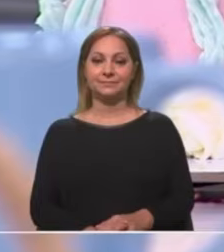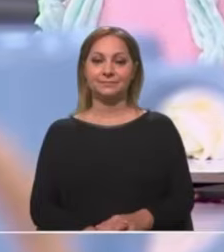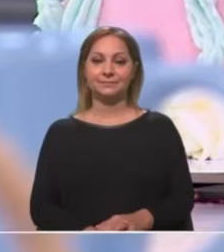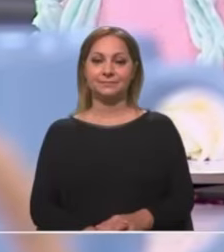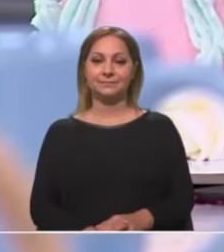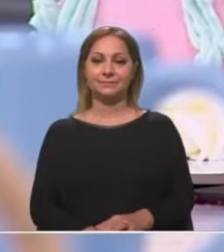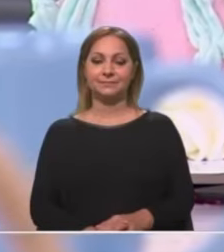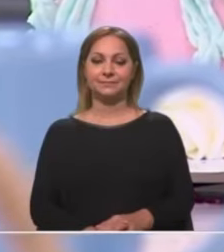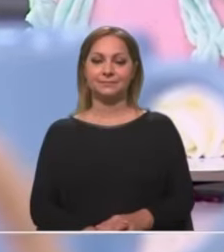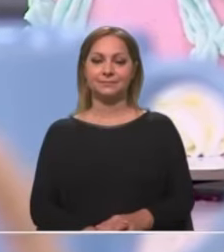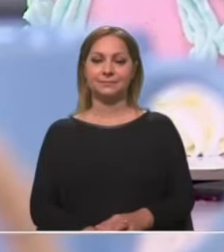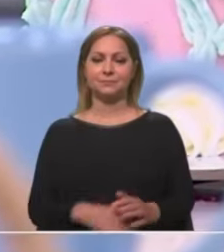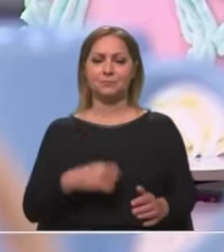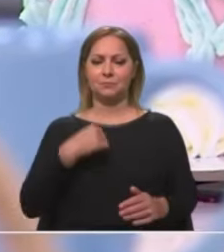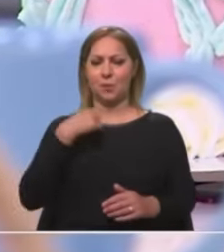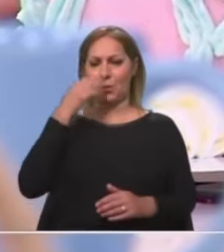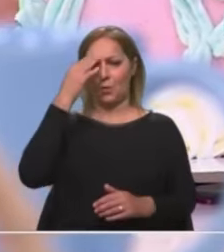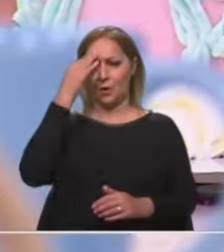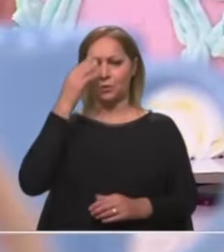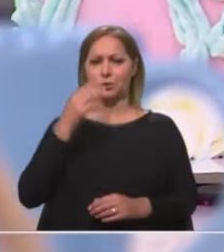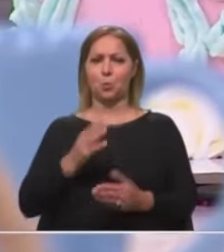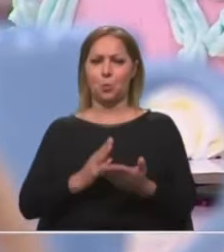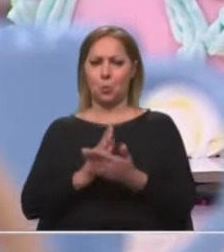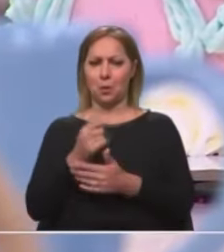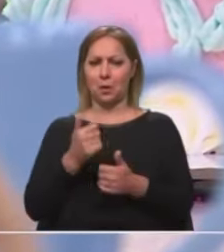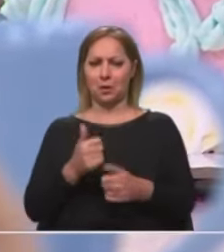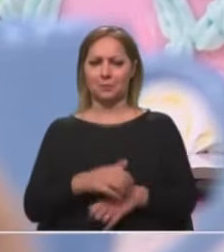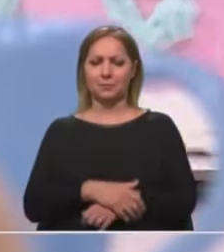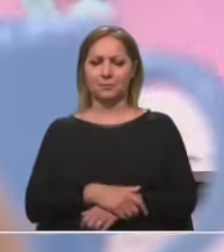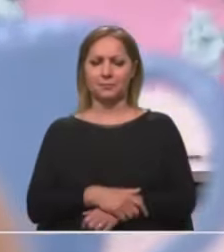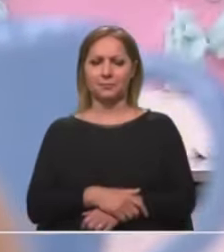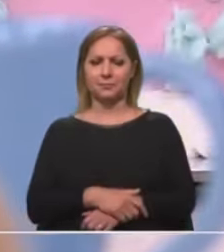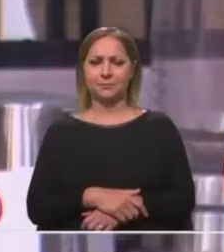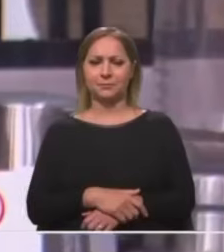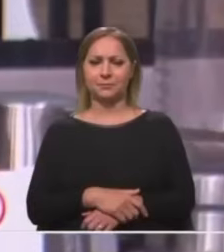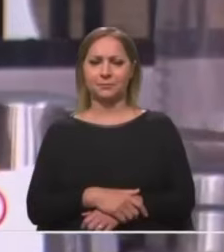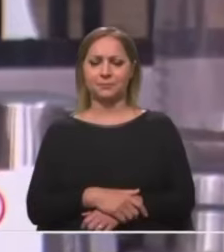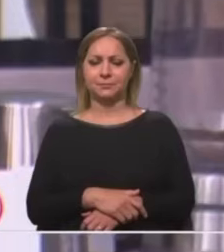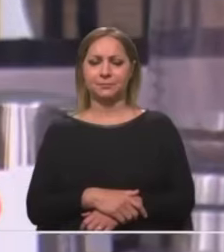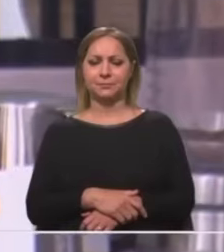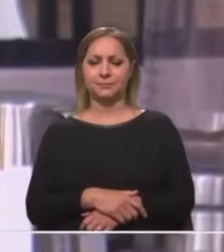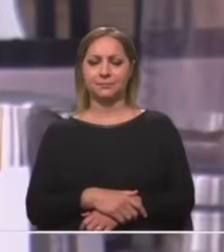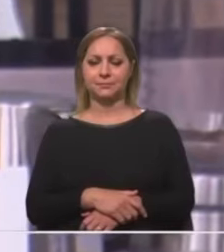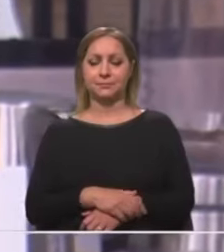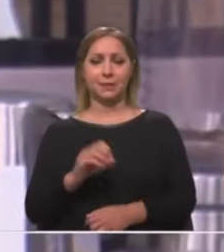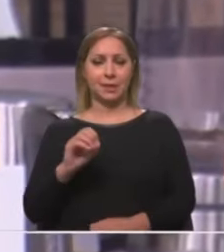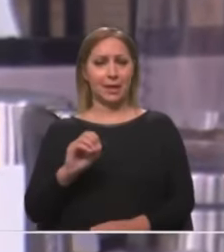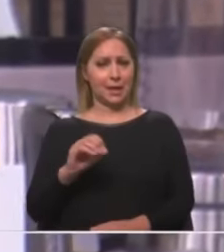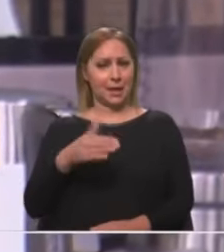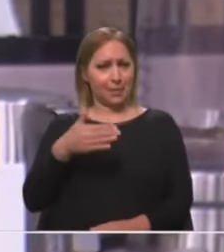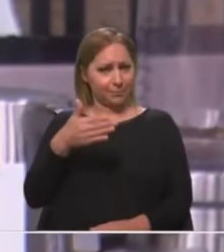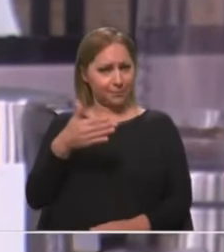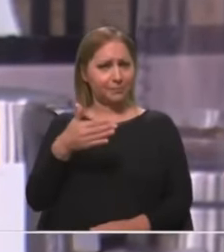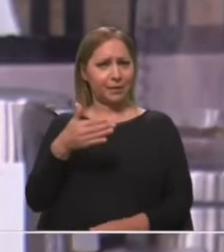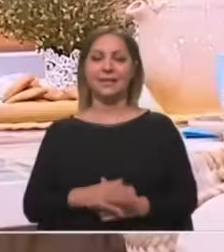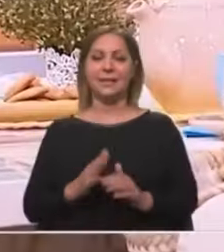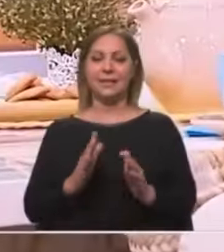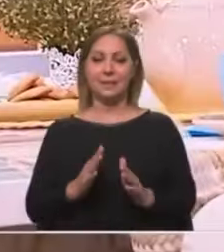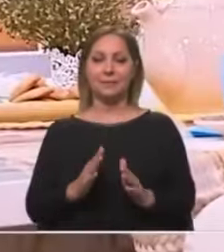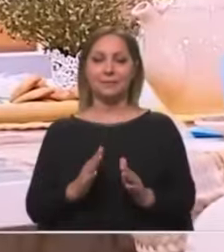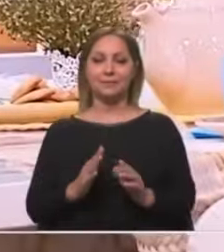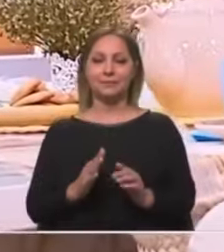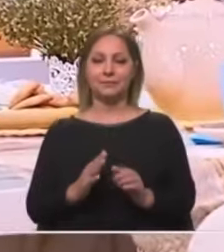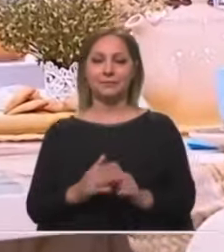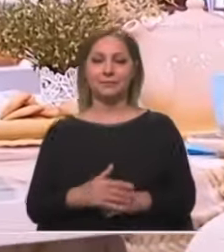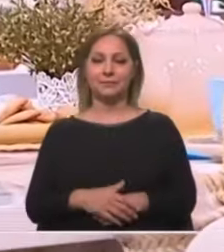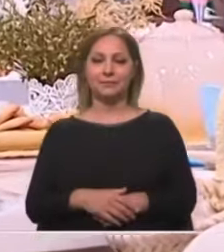Mas eu acho que está a correr lindamente. Eu claro. Acho que sim, também. Está a correr lindamente, claro. É a nossa primeira vez como cake designers.